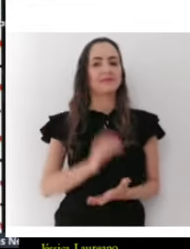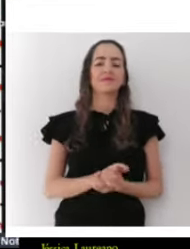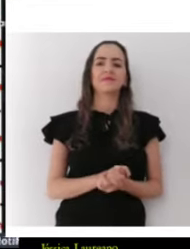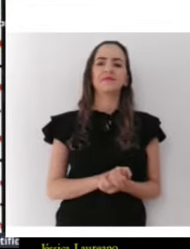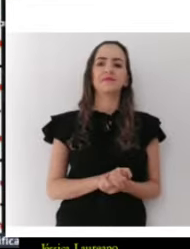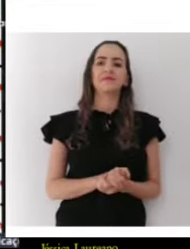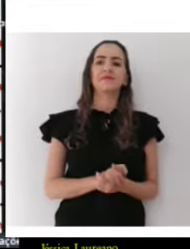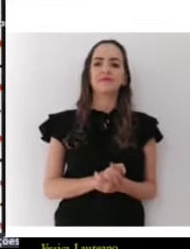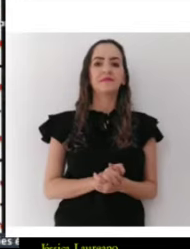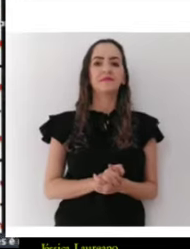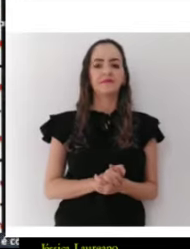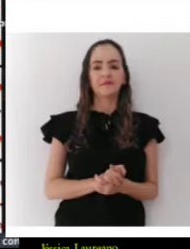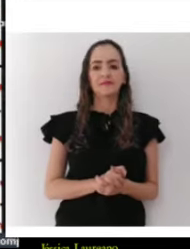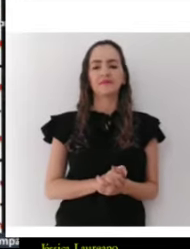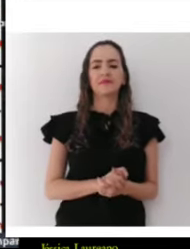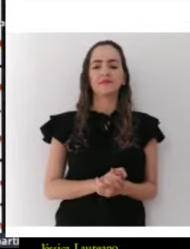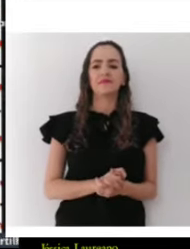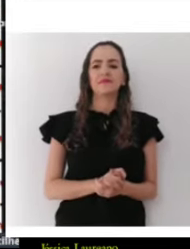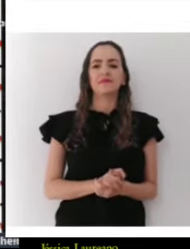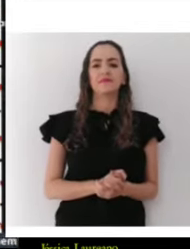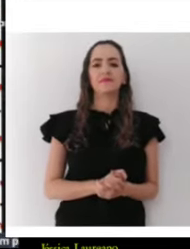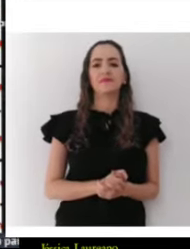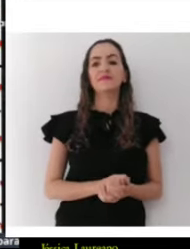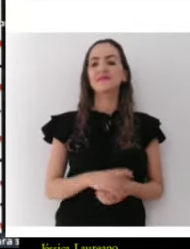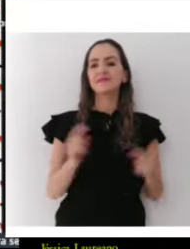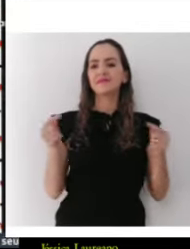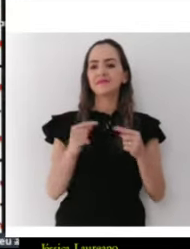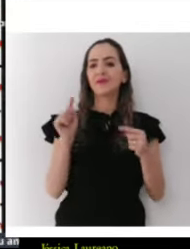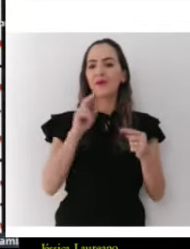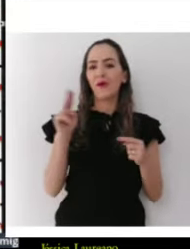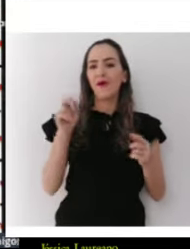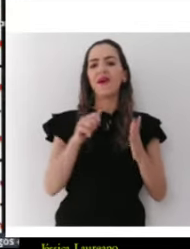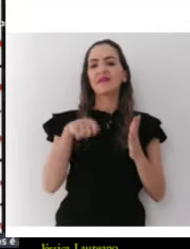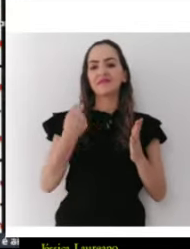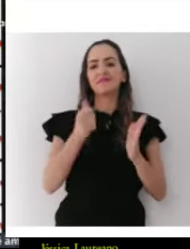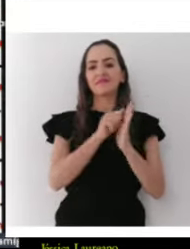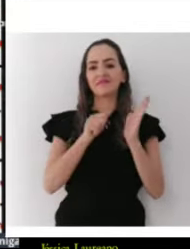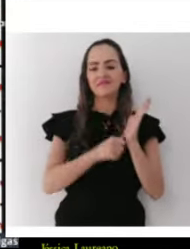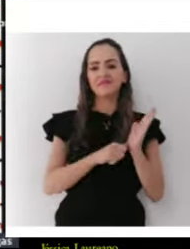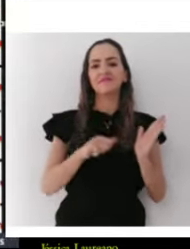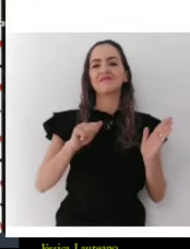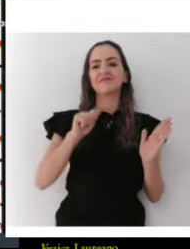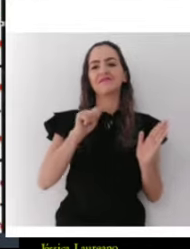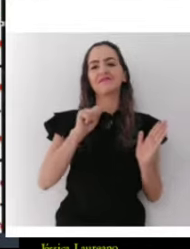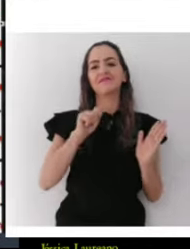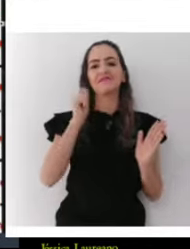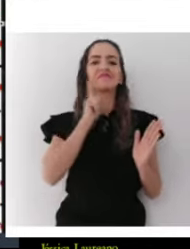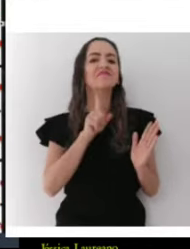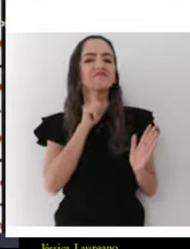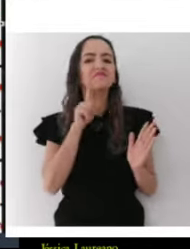da divisão, ou da algoritmo americano. O algoritmo expandido